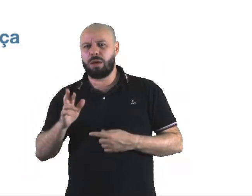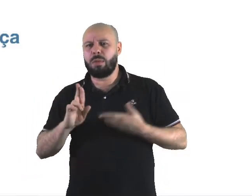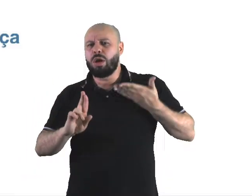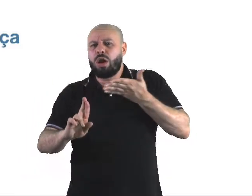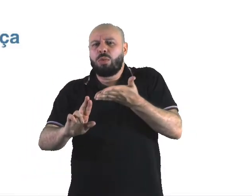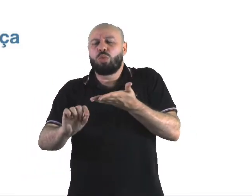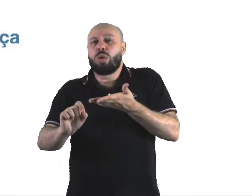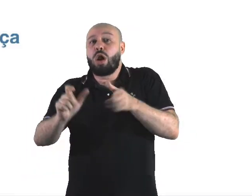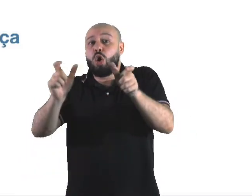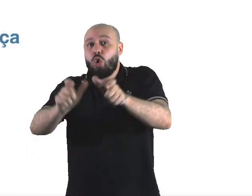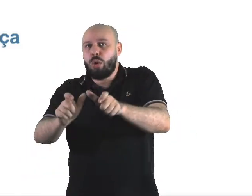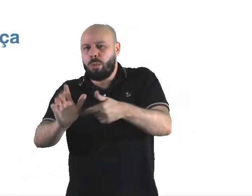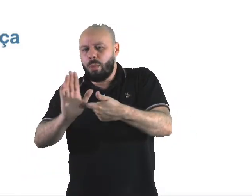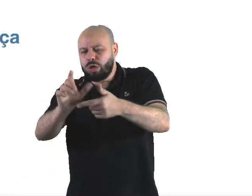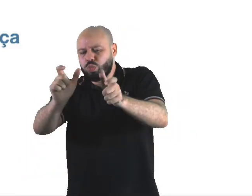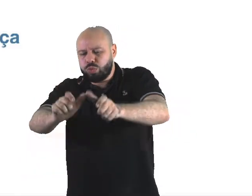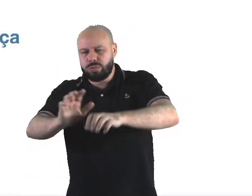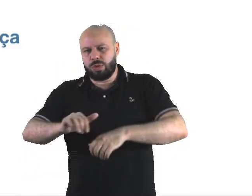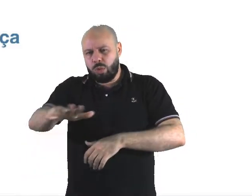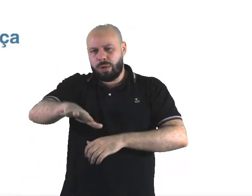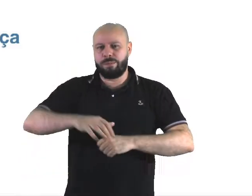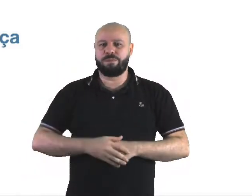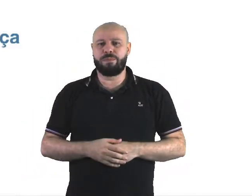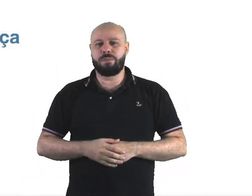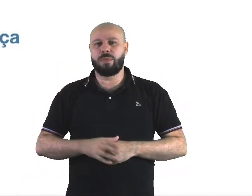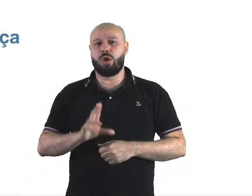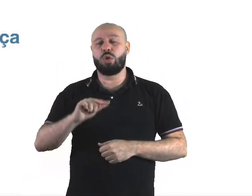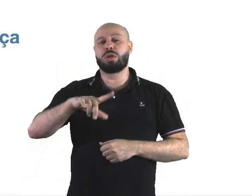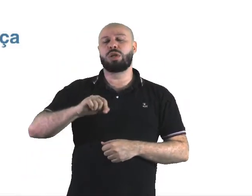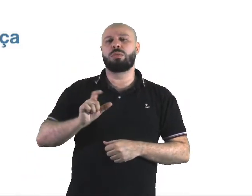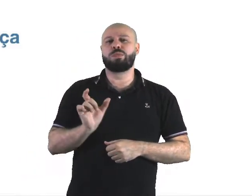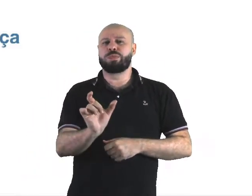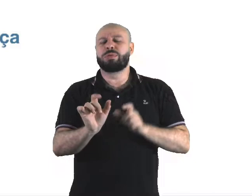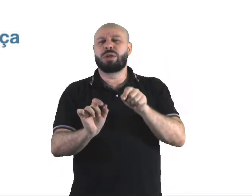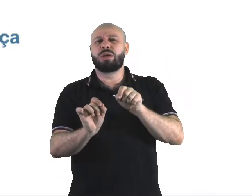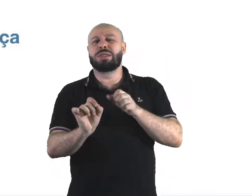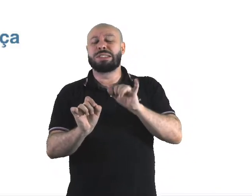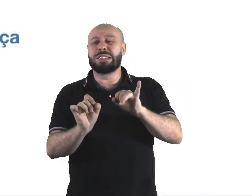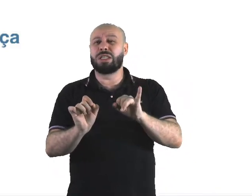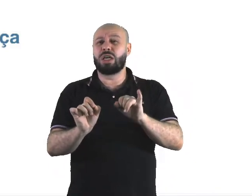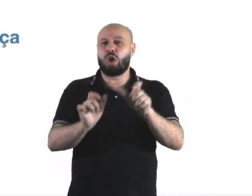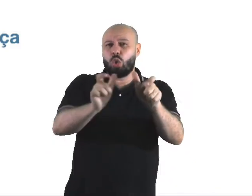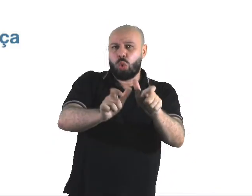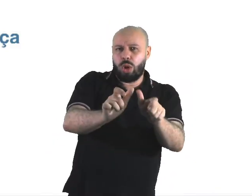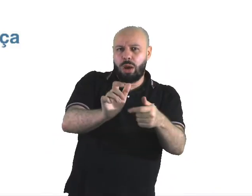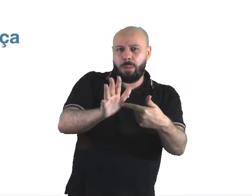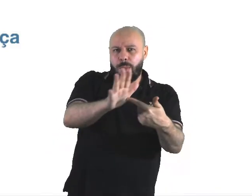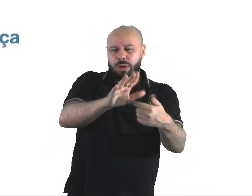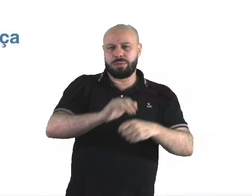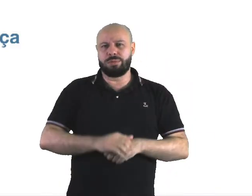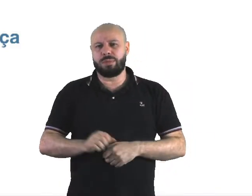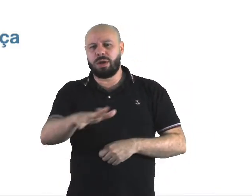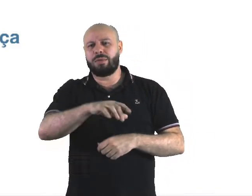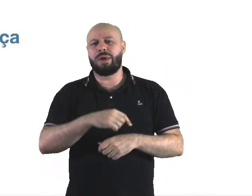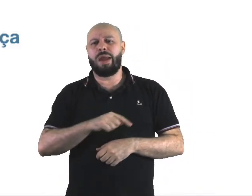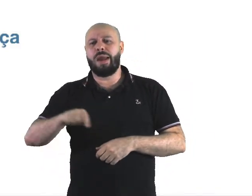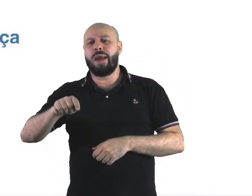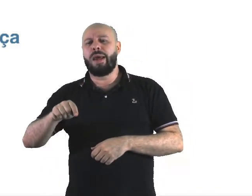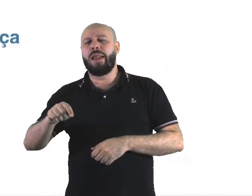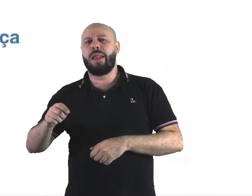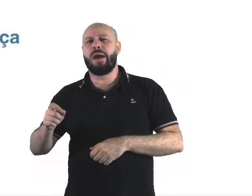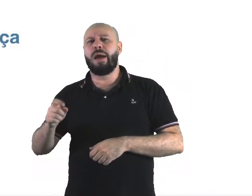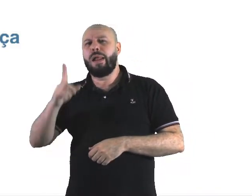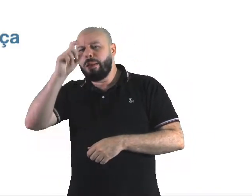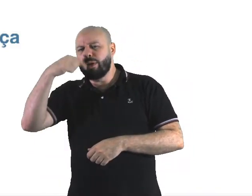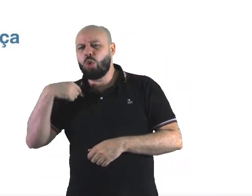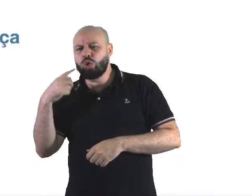a um lugar. Eu vou colocar o pronome relativo onde quando indicar lugar. Aquela foi a clínica onde fiz os